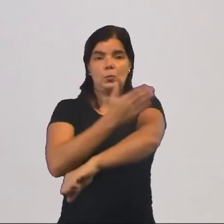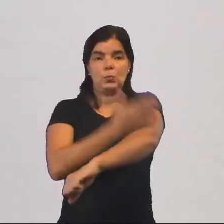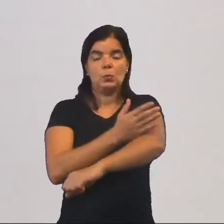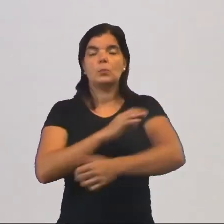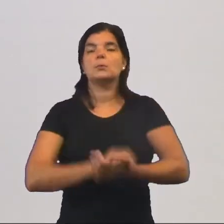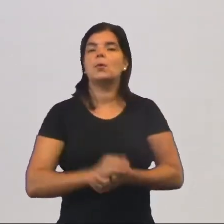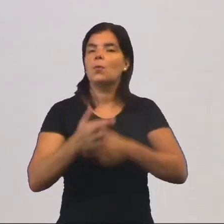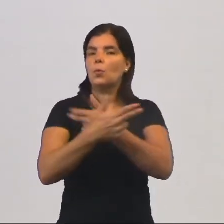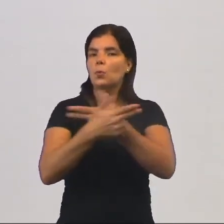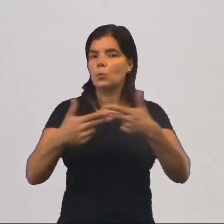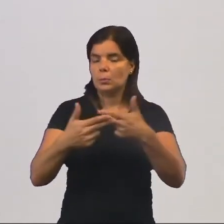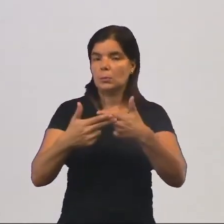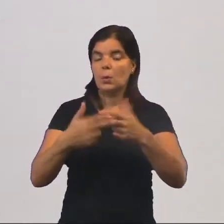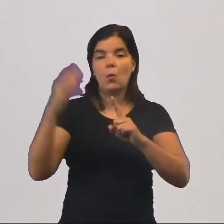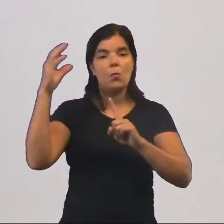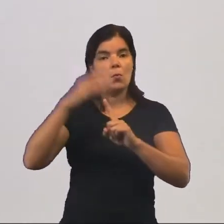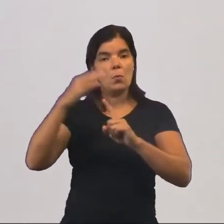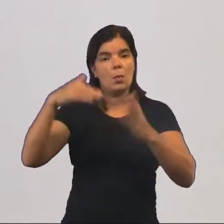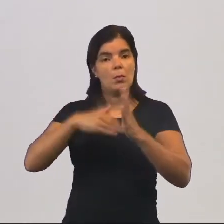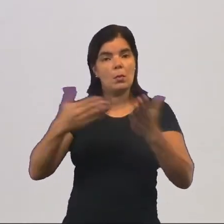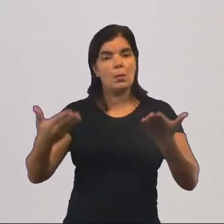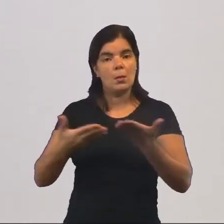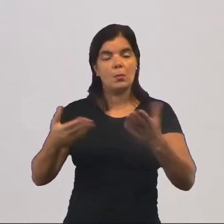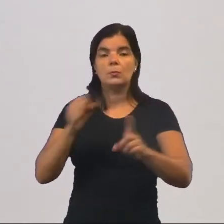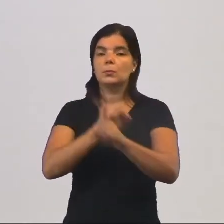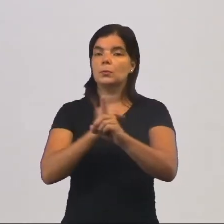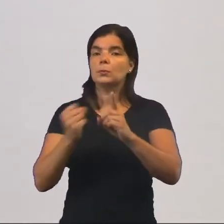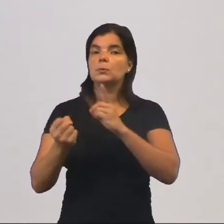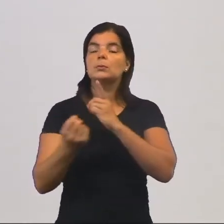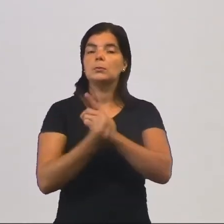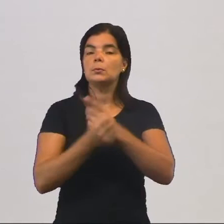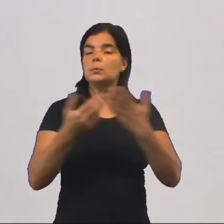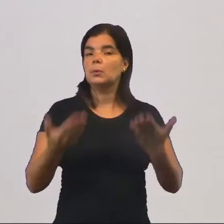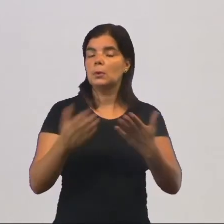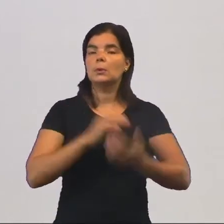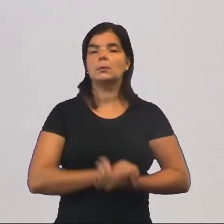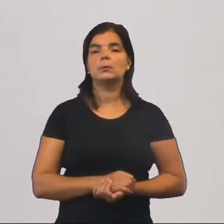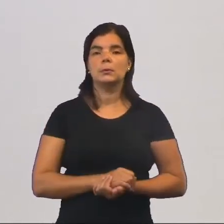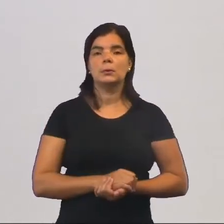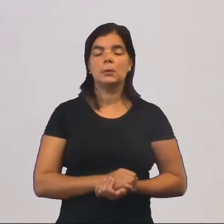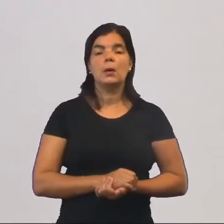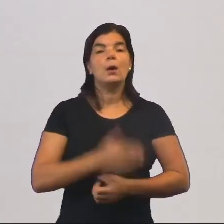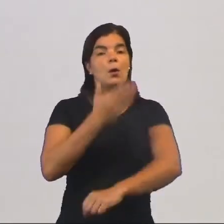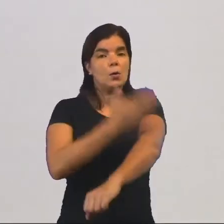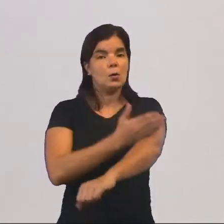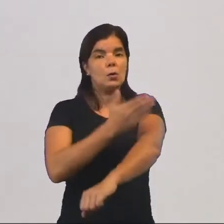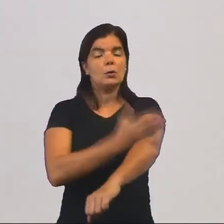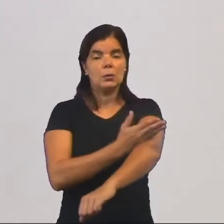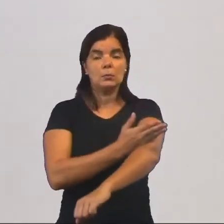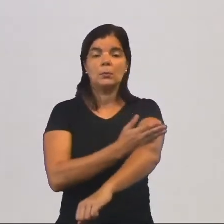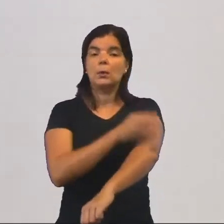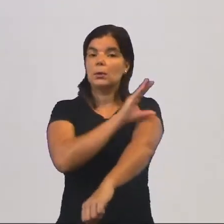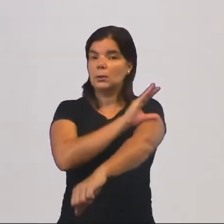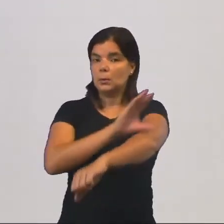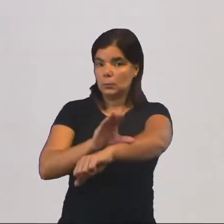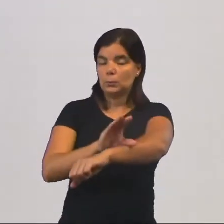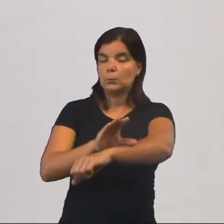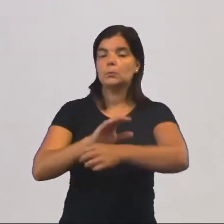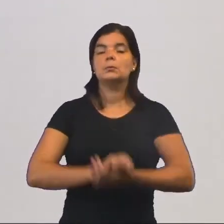São coisas que nos influenciam até hoje na nossa sociedade. Então, a Idade Média é muito rica na